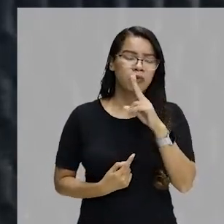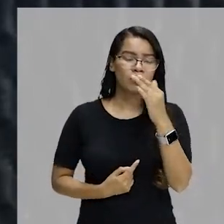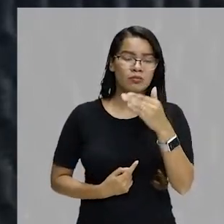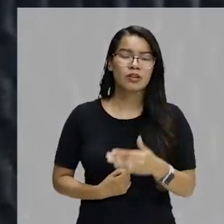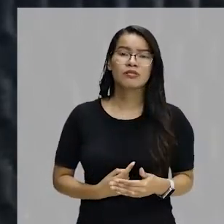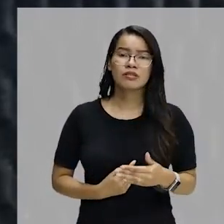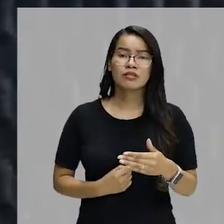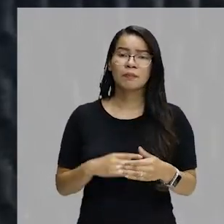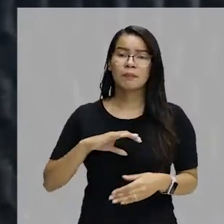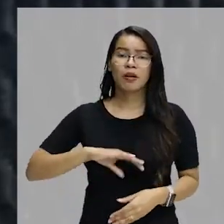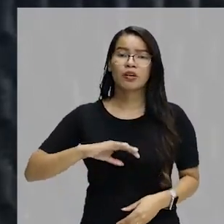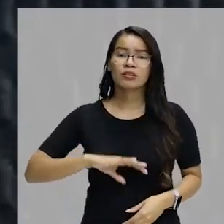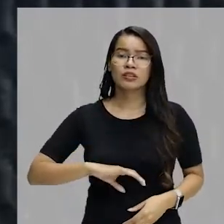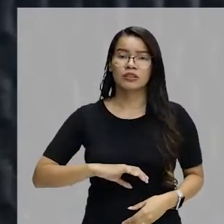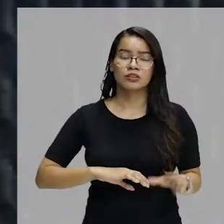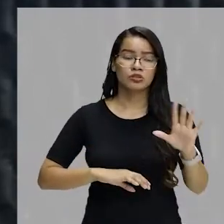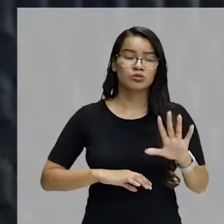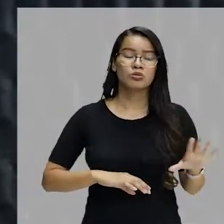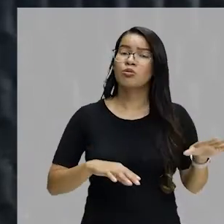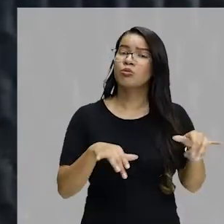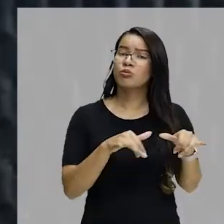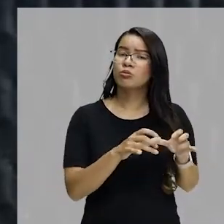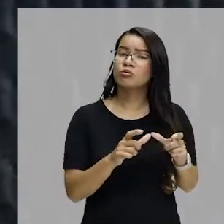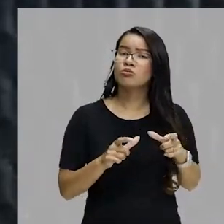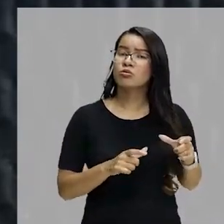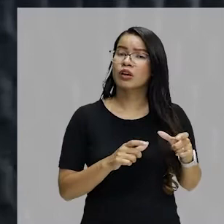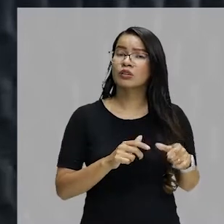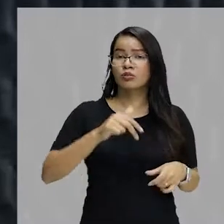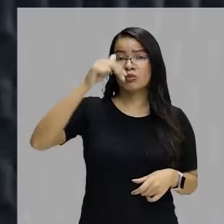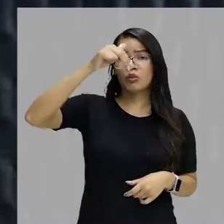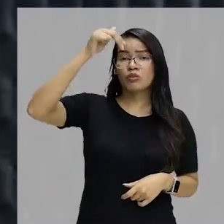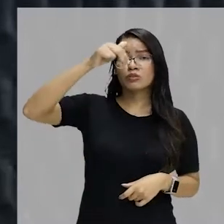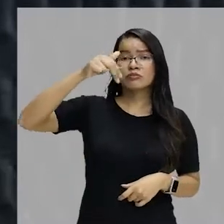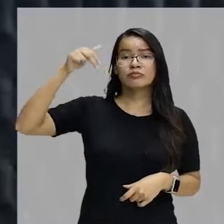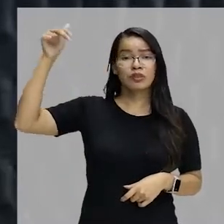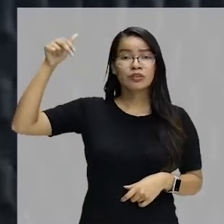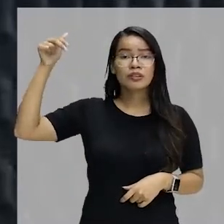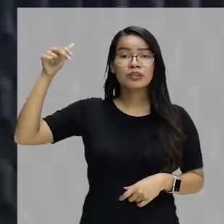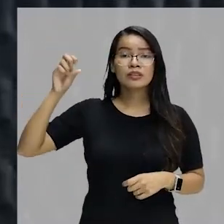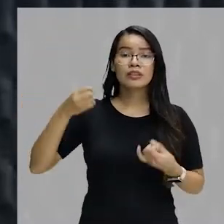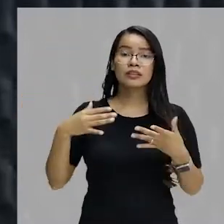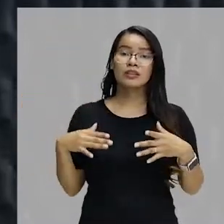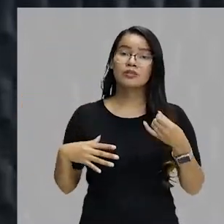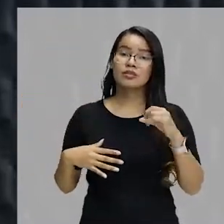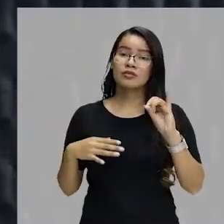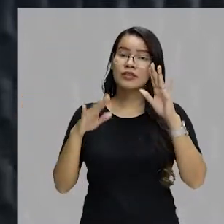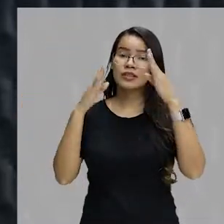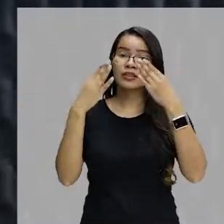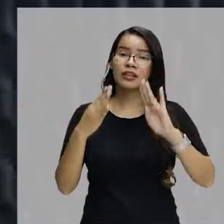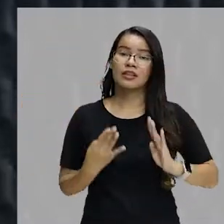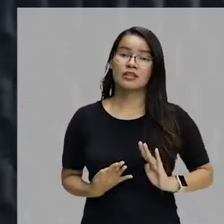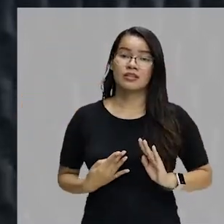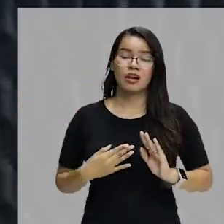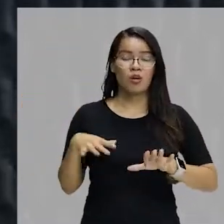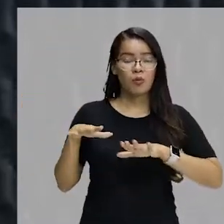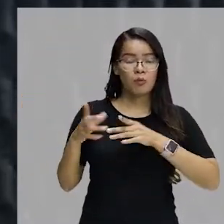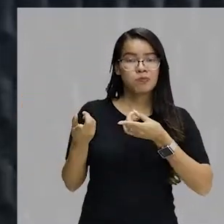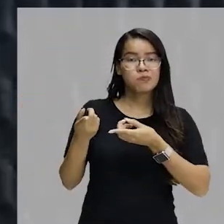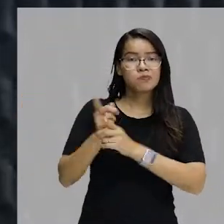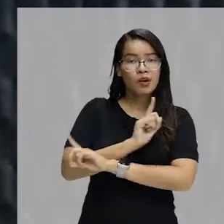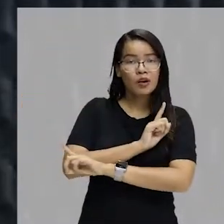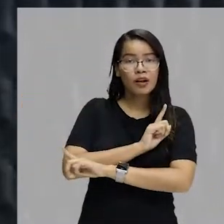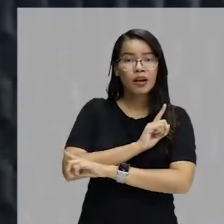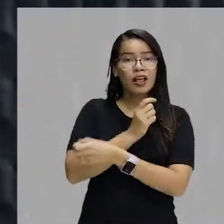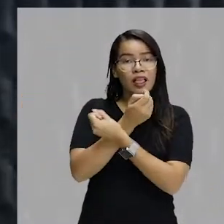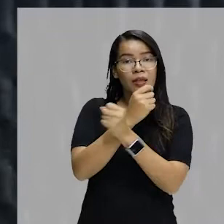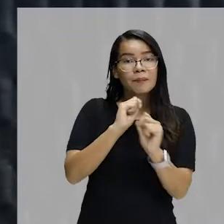nessas províncias do Norte e Nordeste. Tanto prova que, se você analisar, o movimento contrário à independência nessas províncias